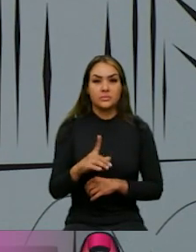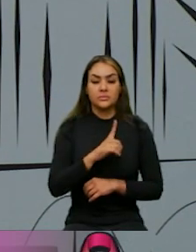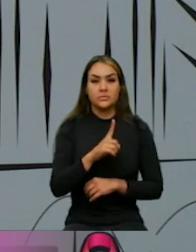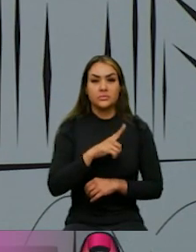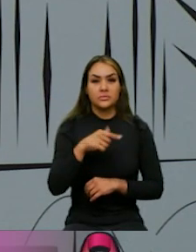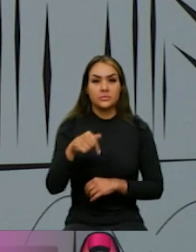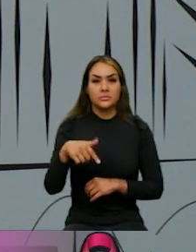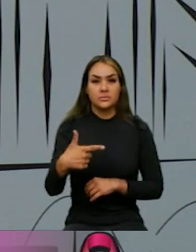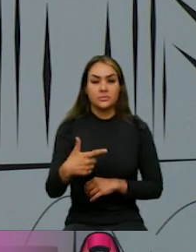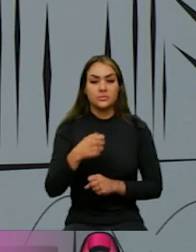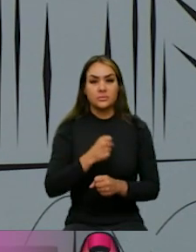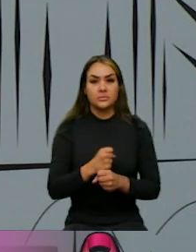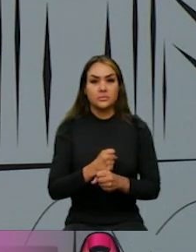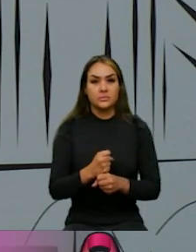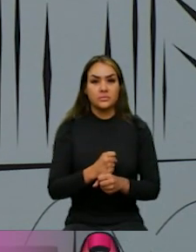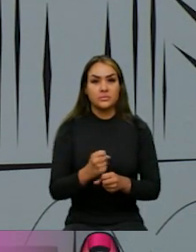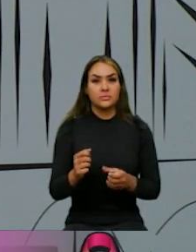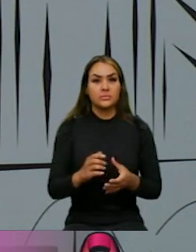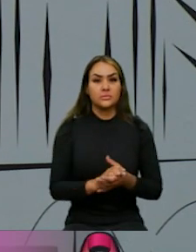anos.